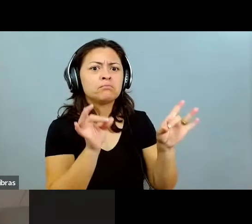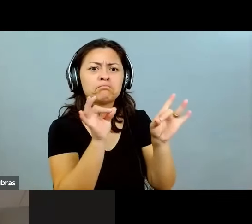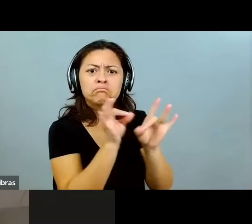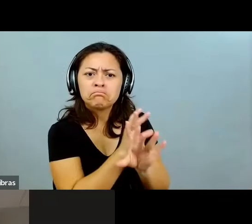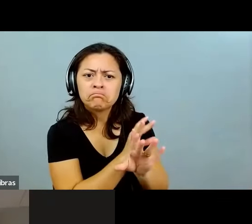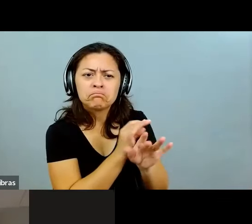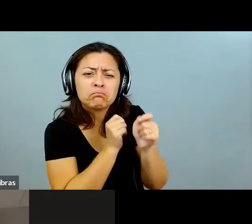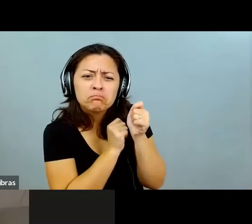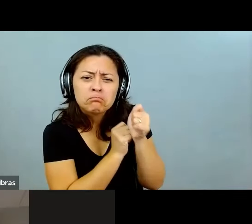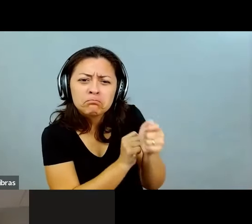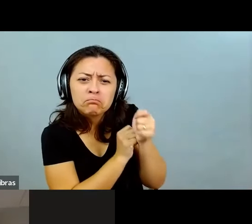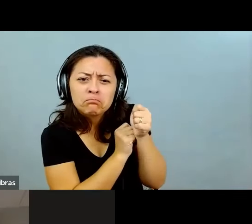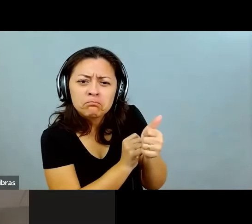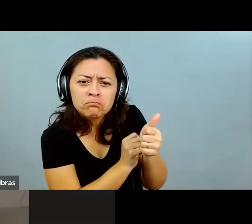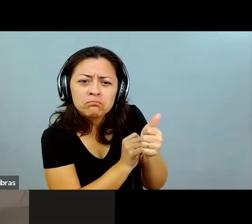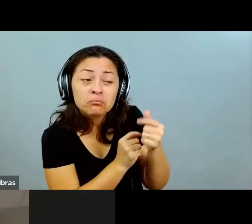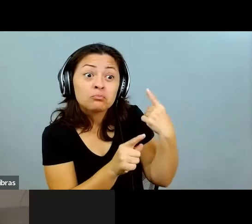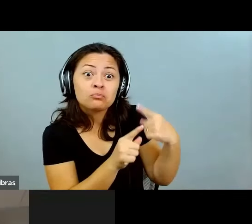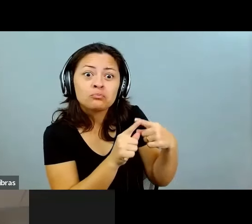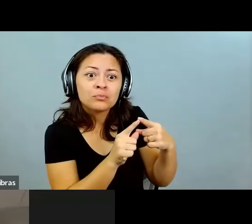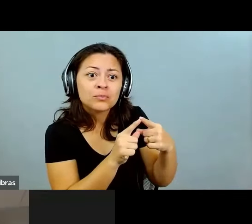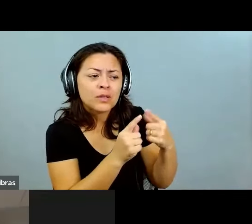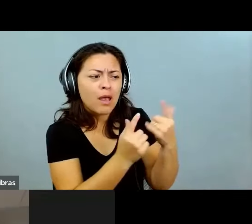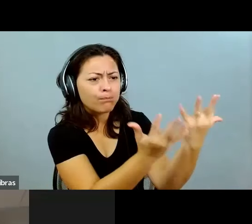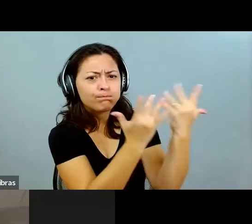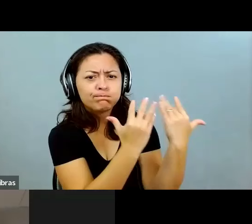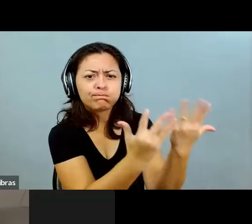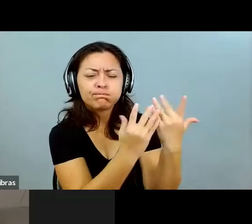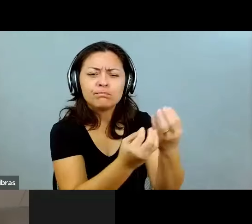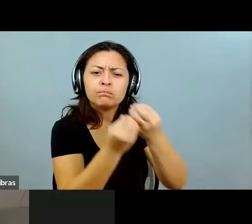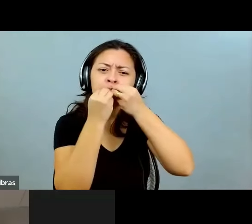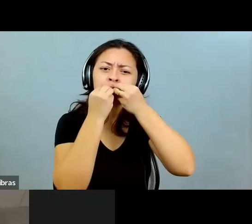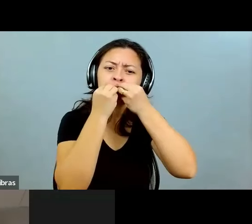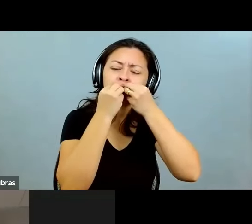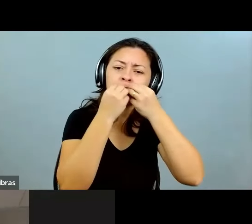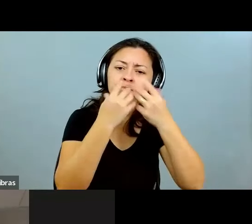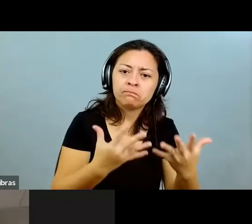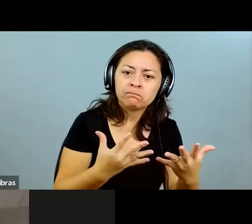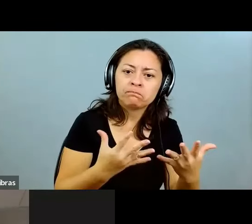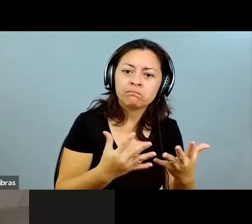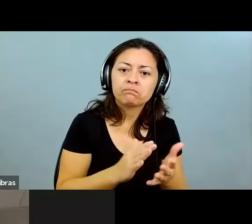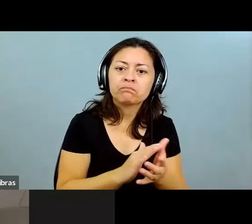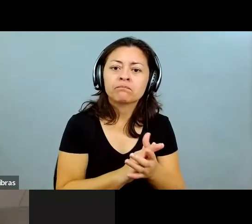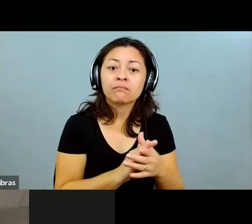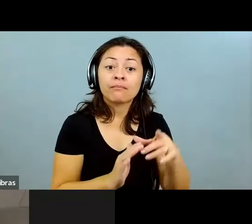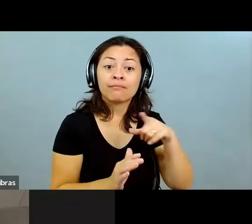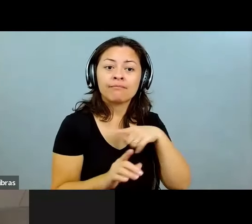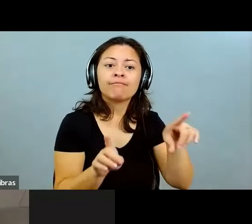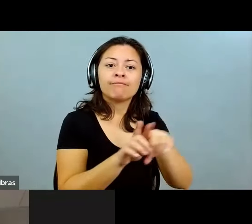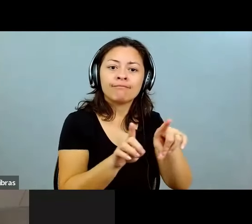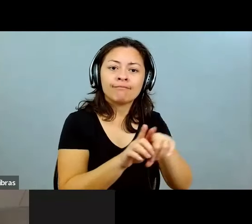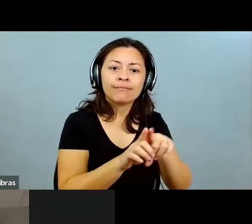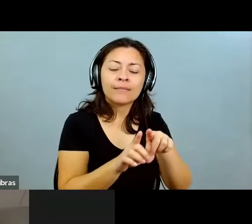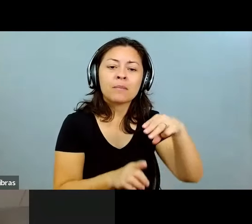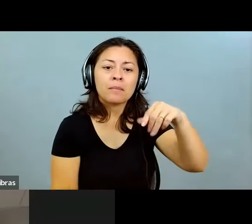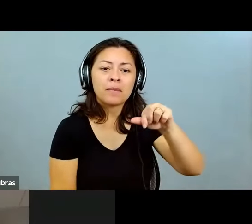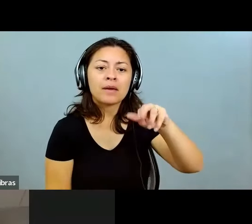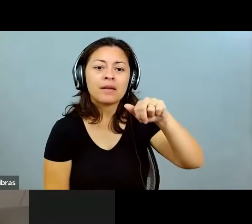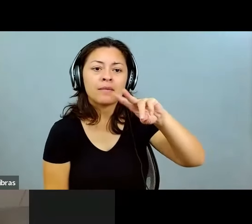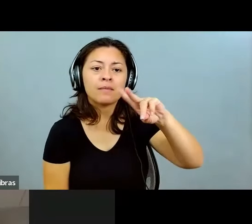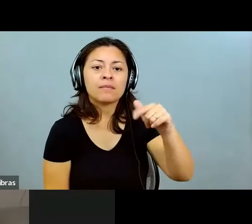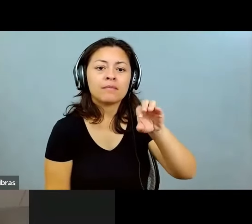termos de ser ser uma safra muito boa eh nós nós temos o milho do Maranhão que foi plantado um